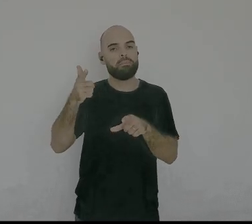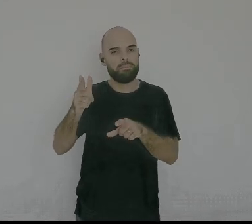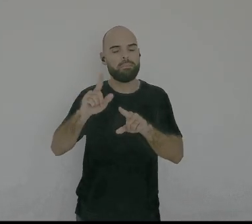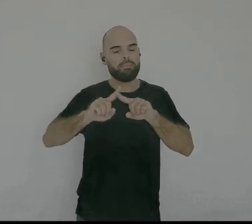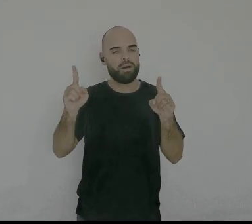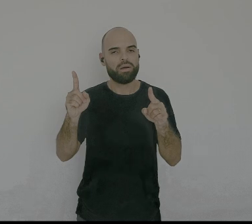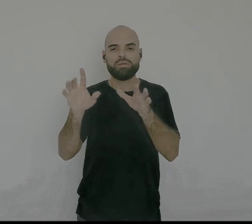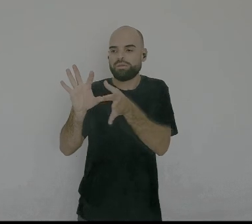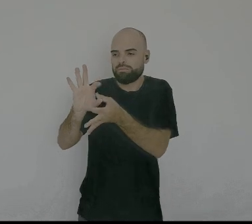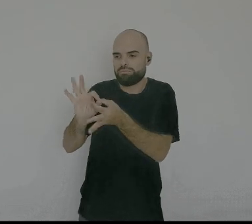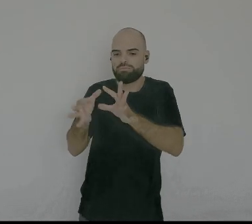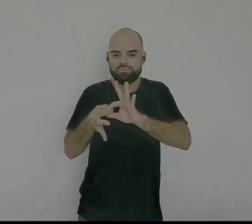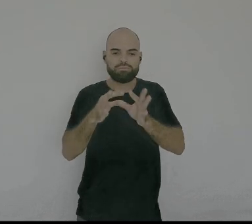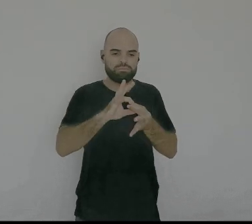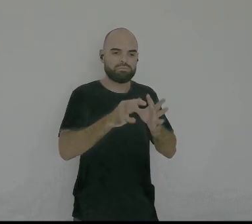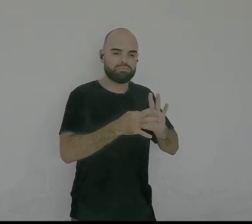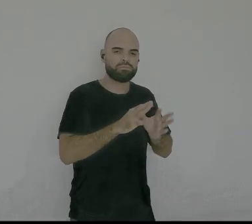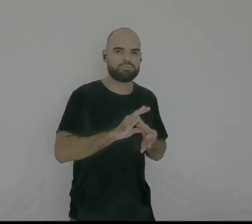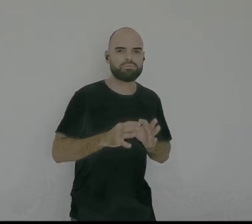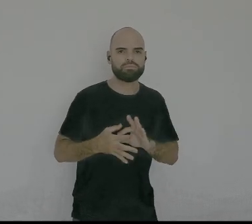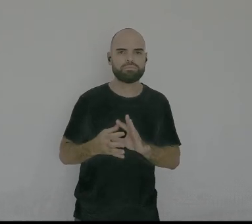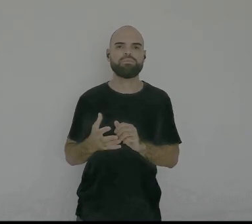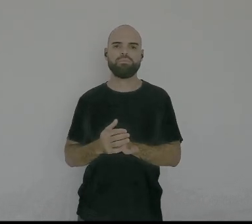reativas e integradas,